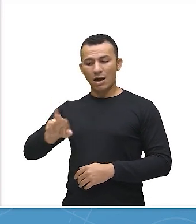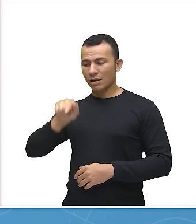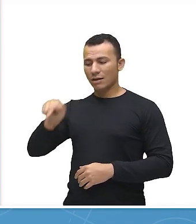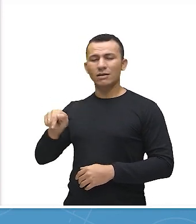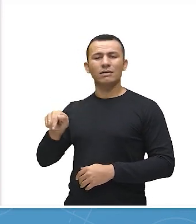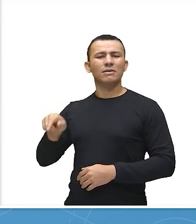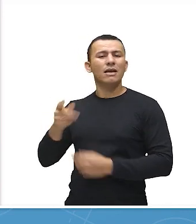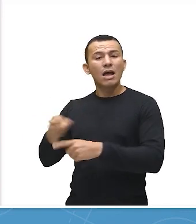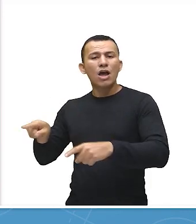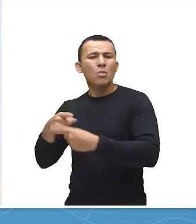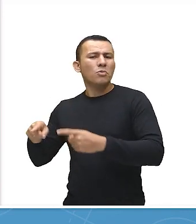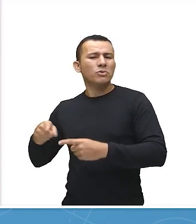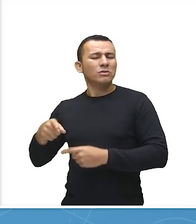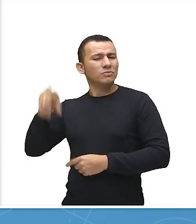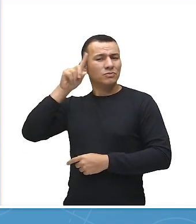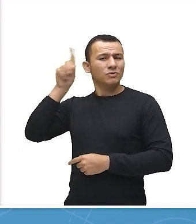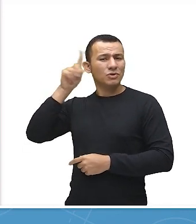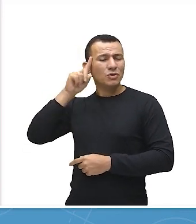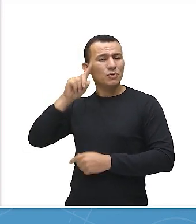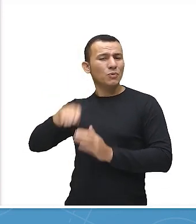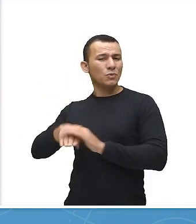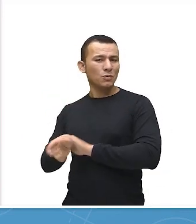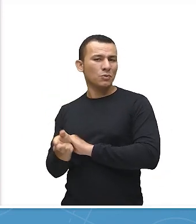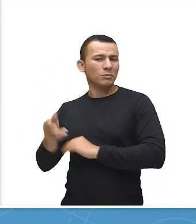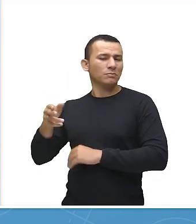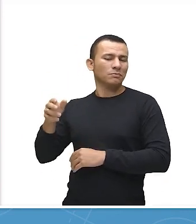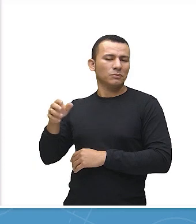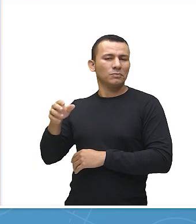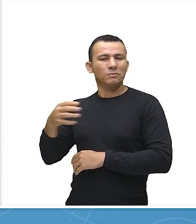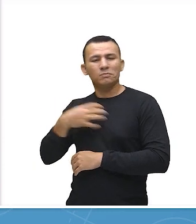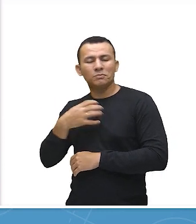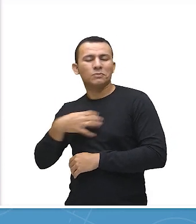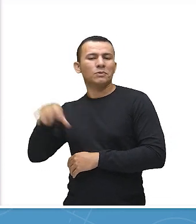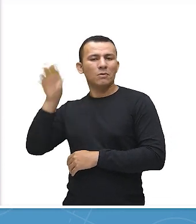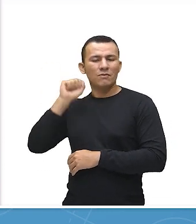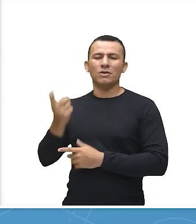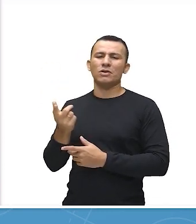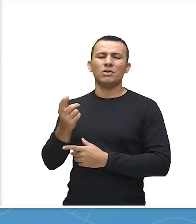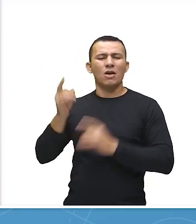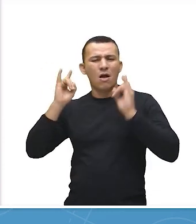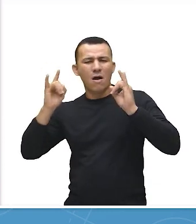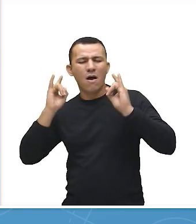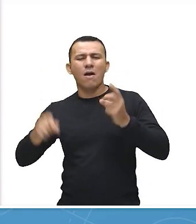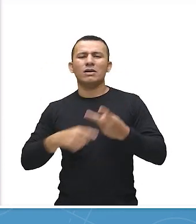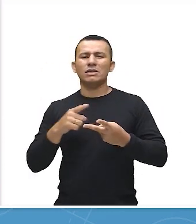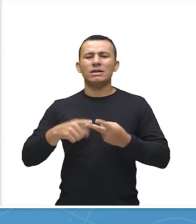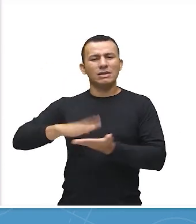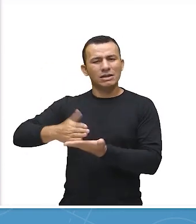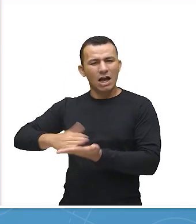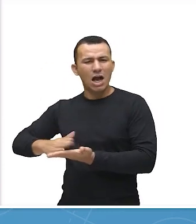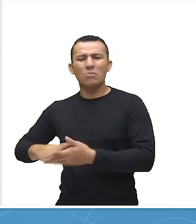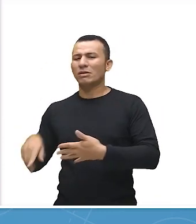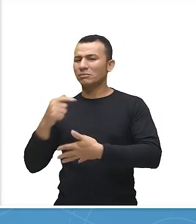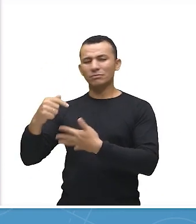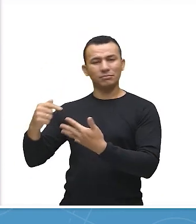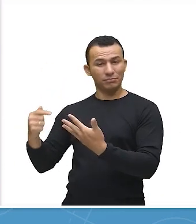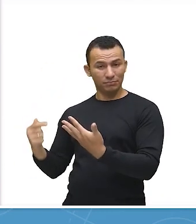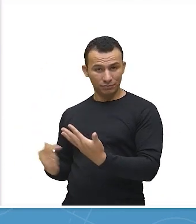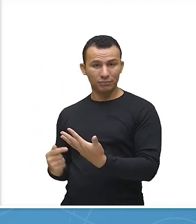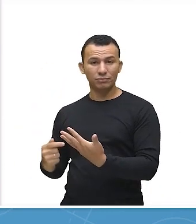gênero, a gente tem a música erudita e a música popular.